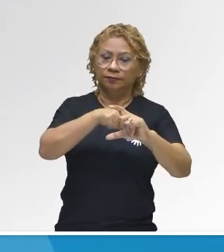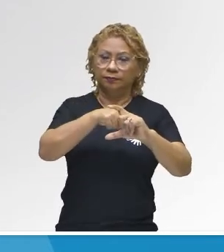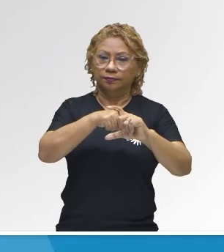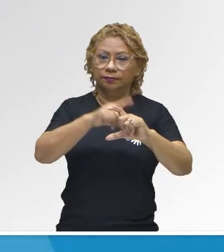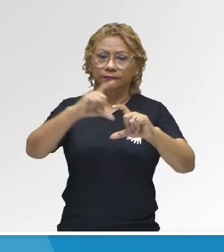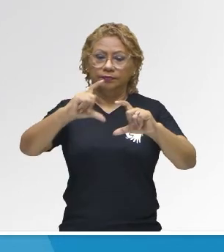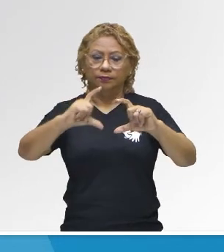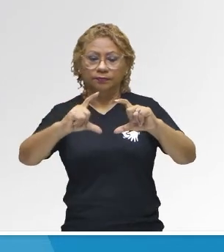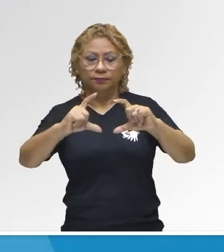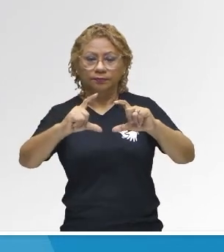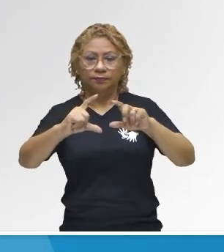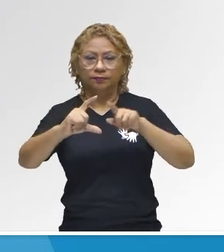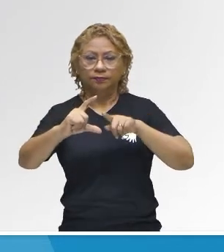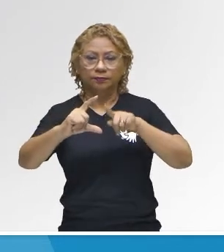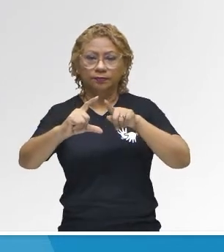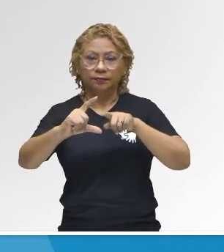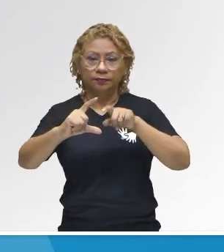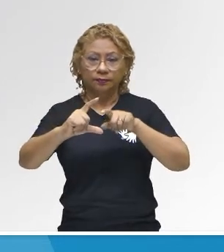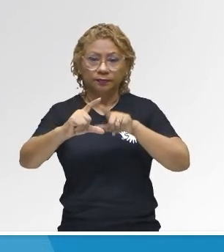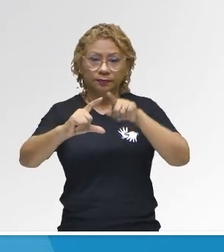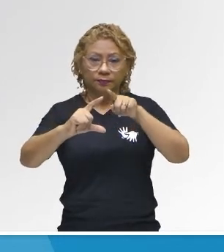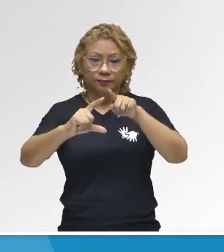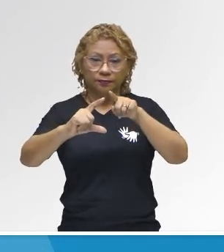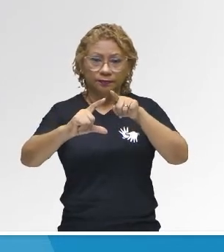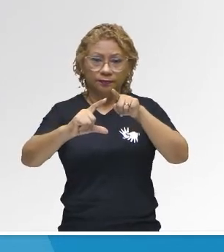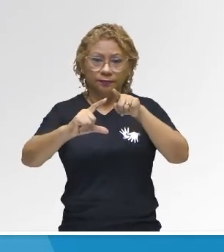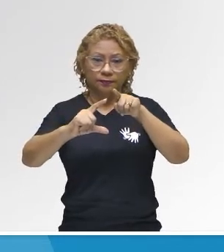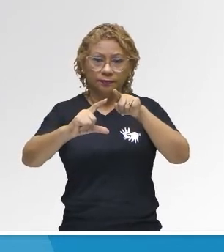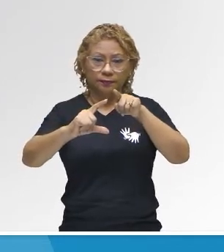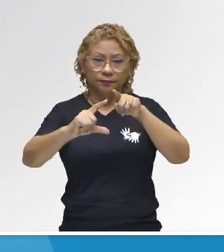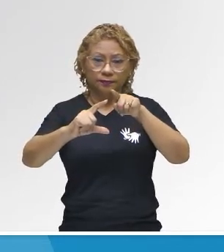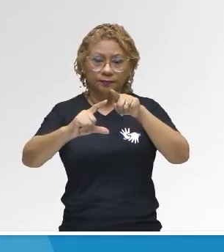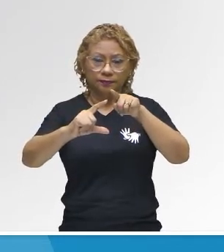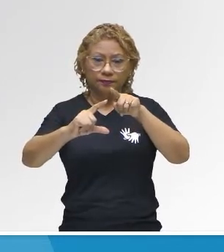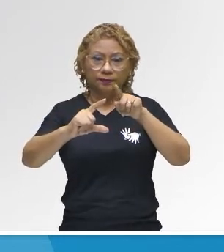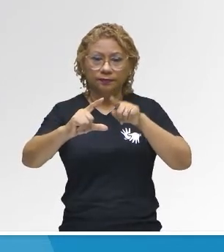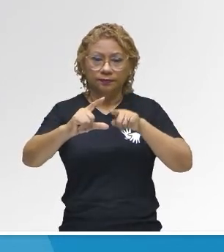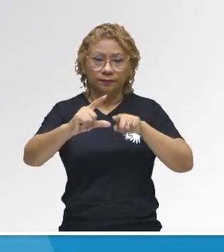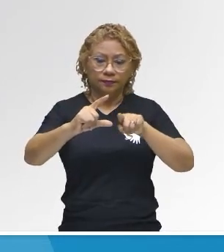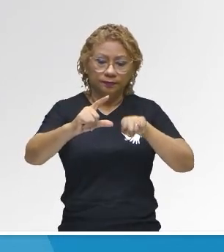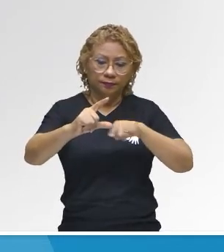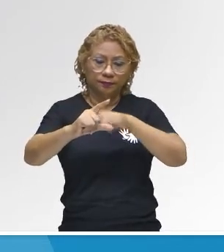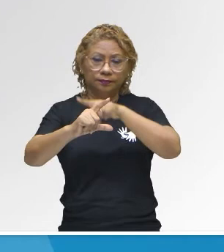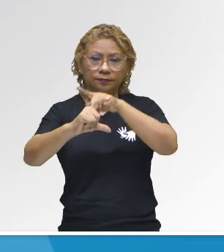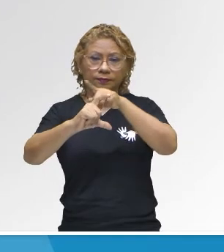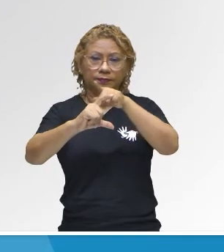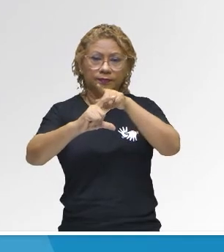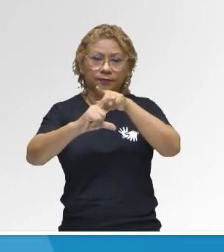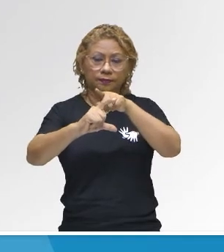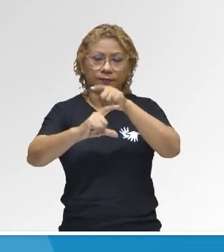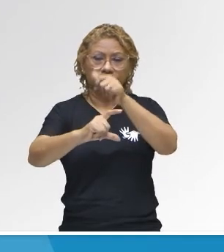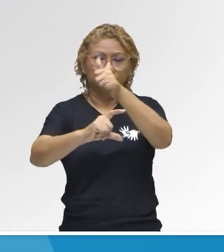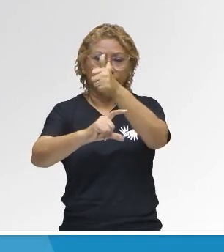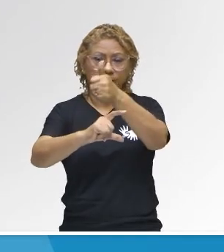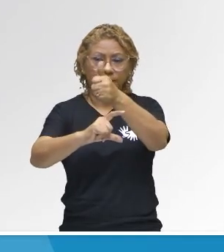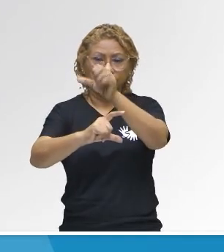toda vez que a gente tiver um múltiplo aqui de 180, que vai ser esse κ, a gente